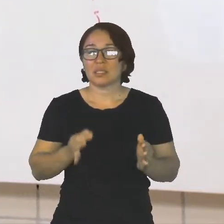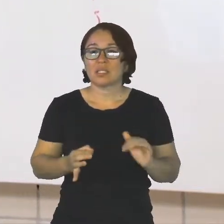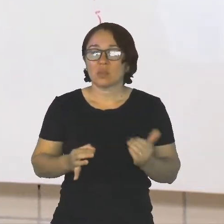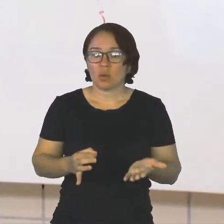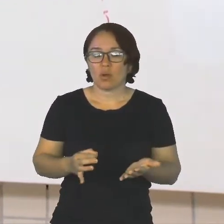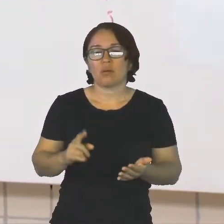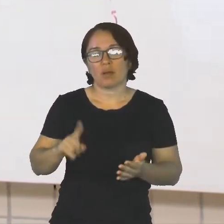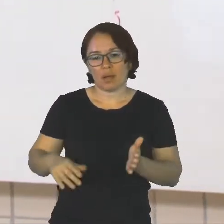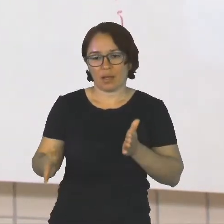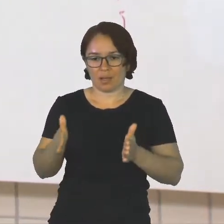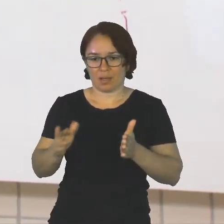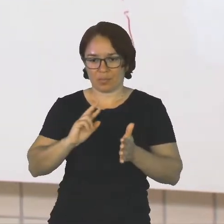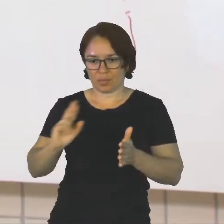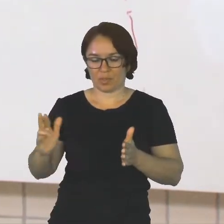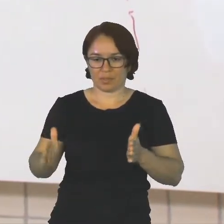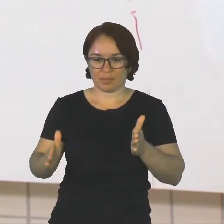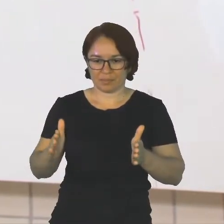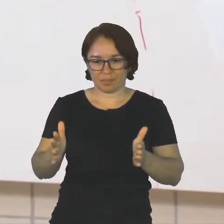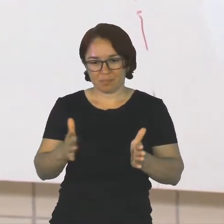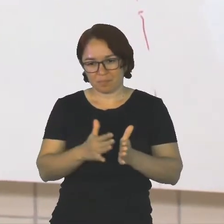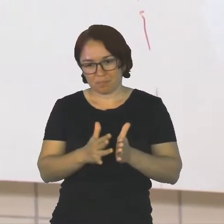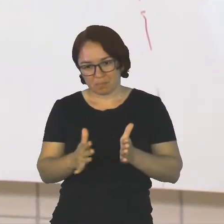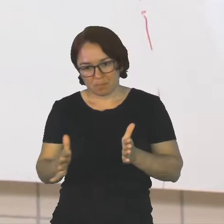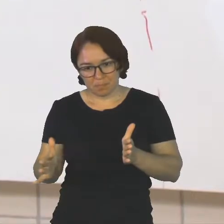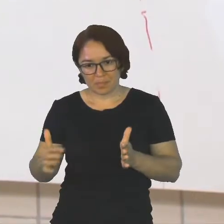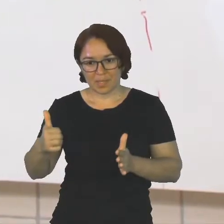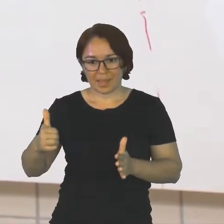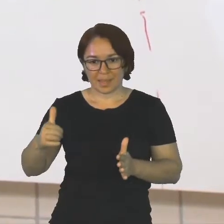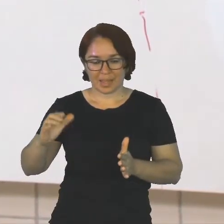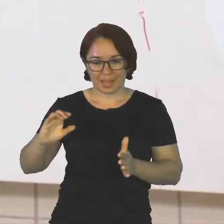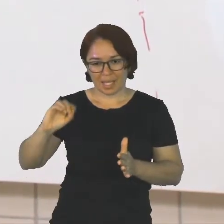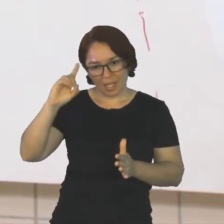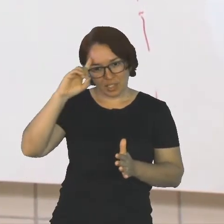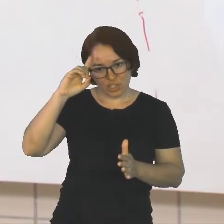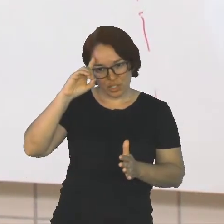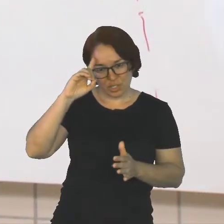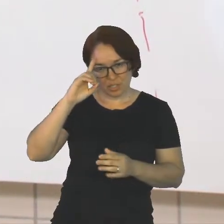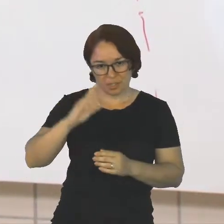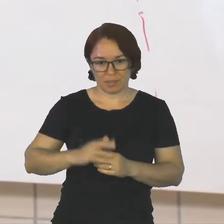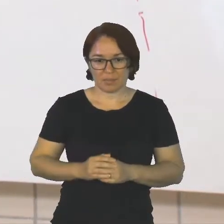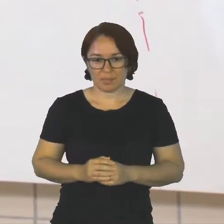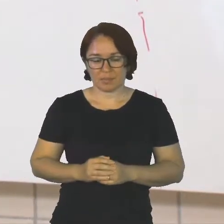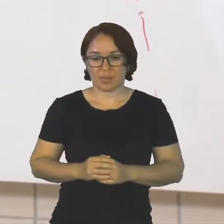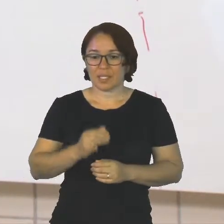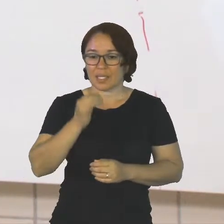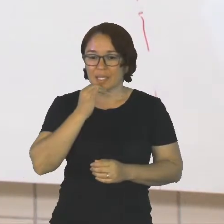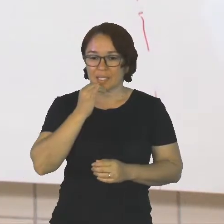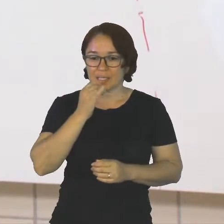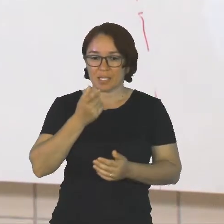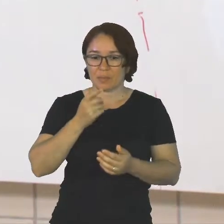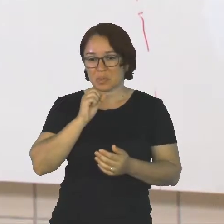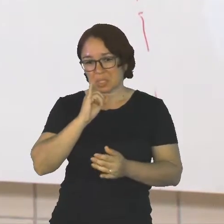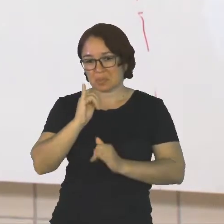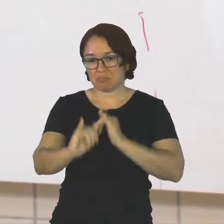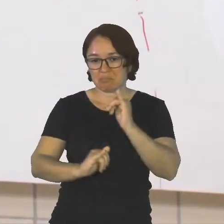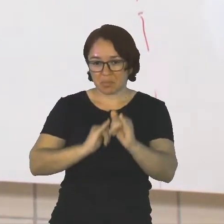Sempre que nós fazemos uma compra online, eles avisam